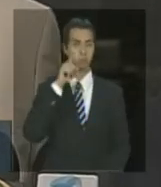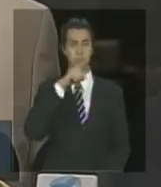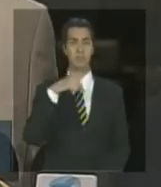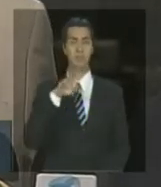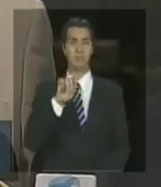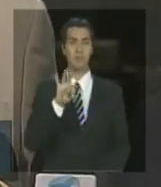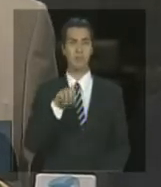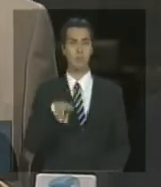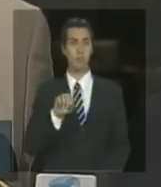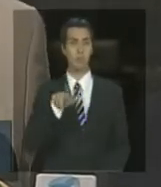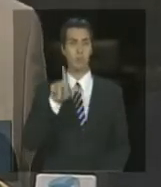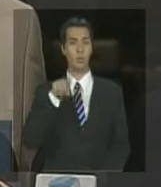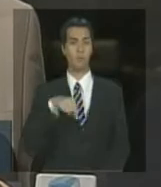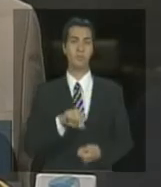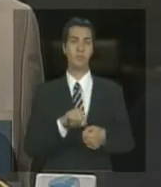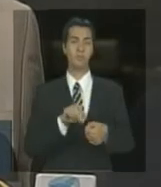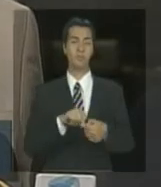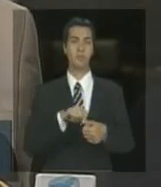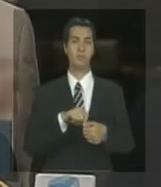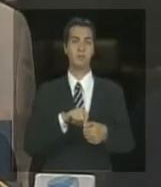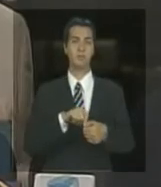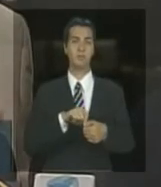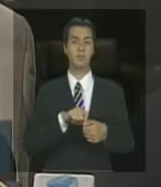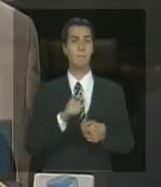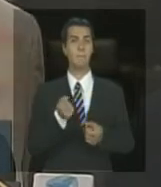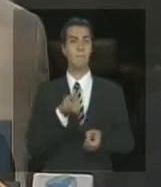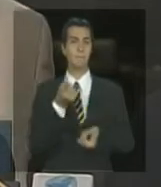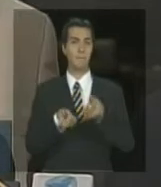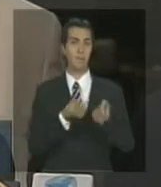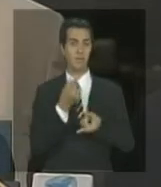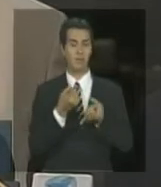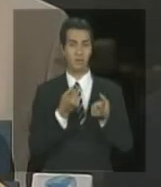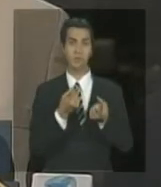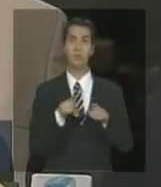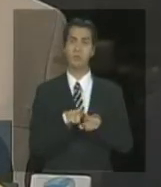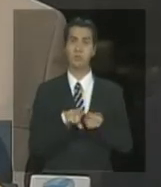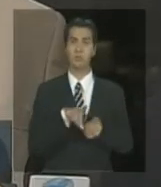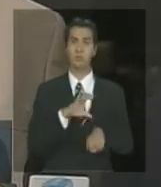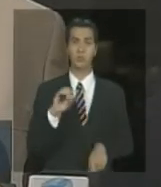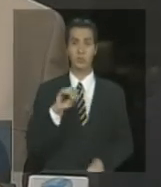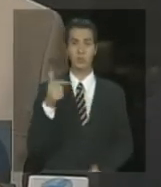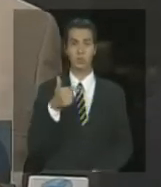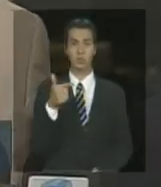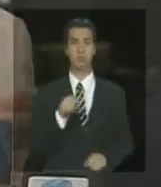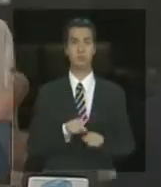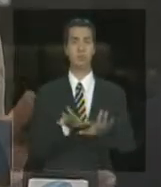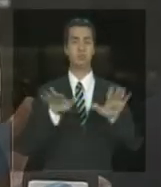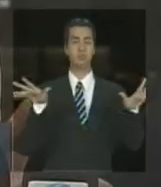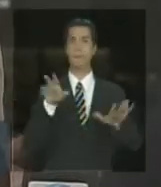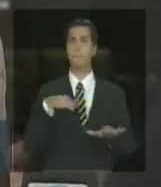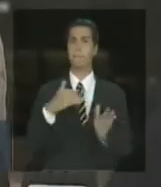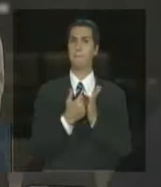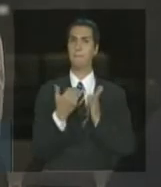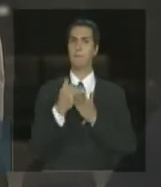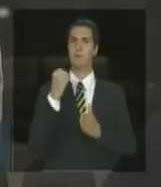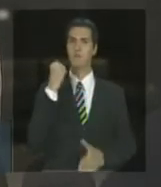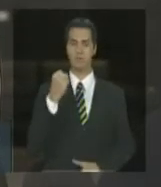ele, na sua produção, emite muito gás para a atmosfera. Esse foi um ponto tocado. E há o compromisso de